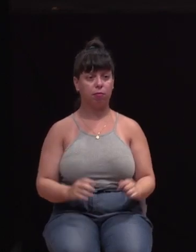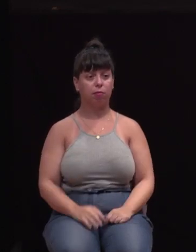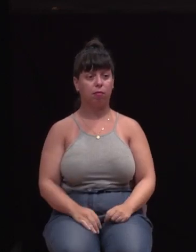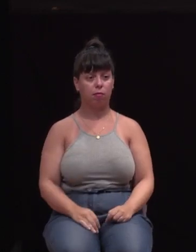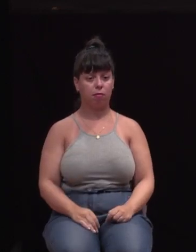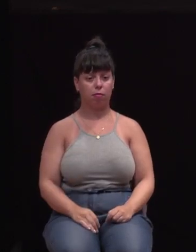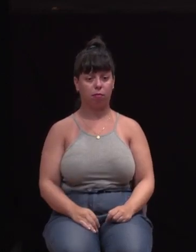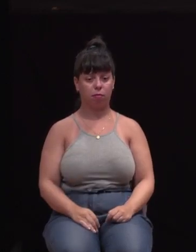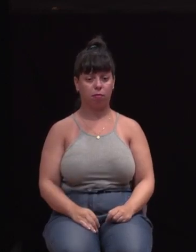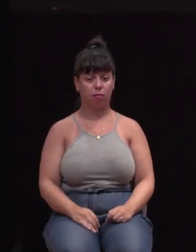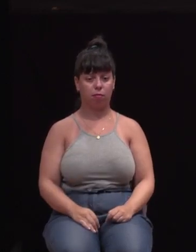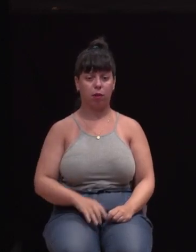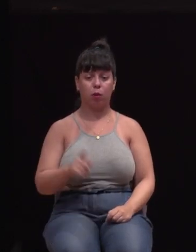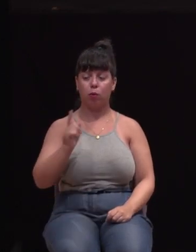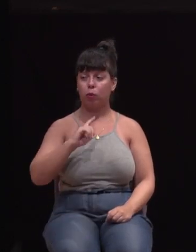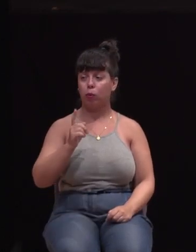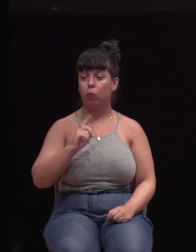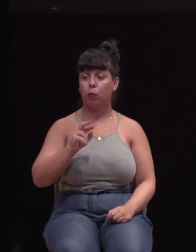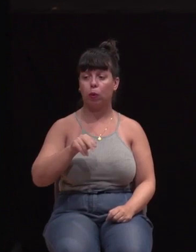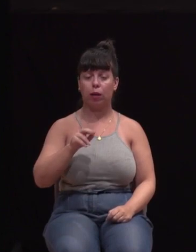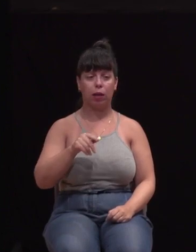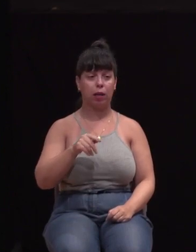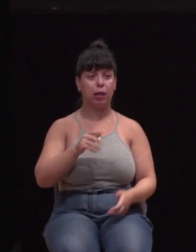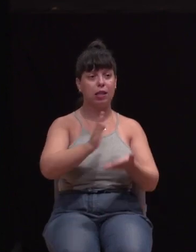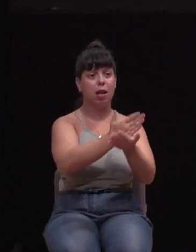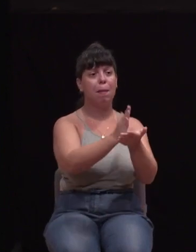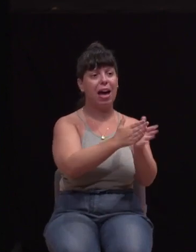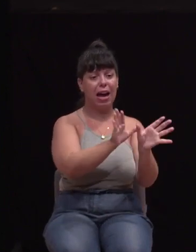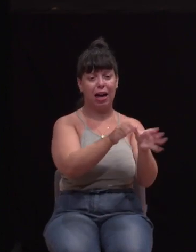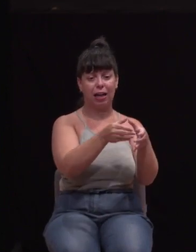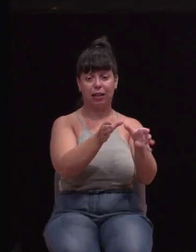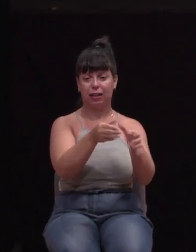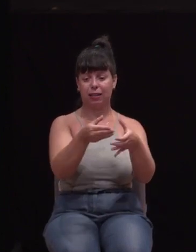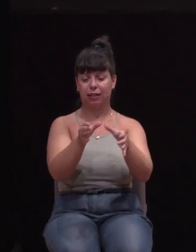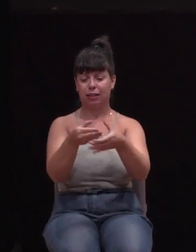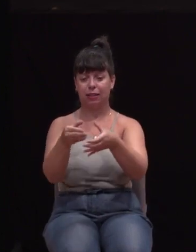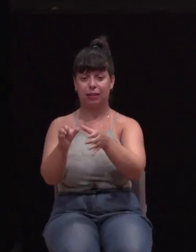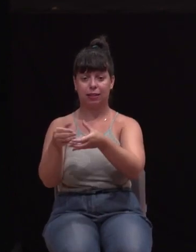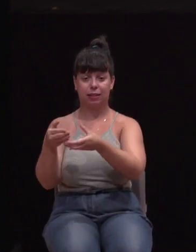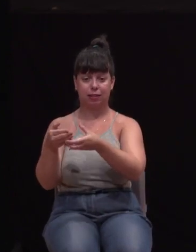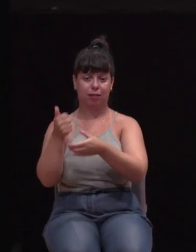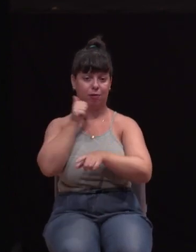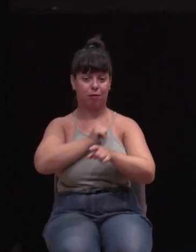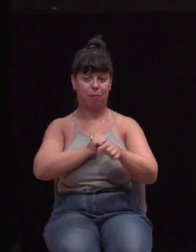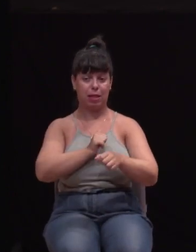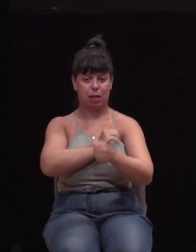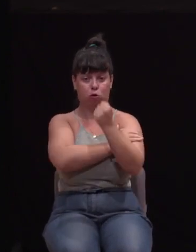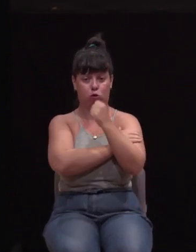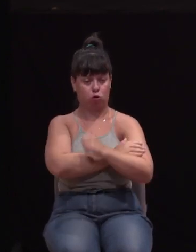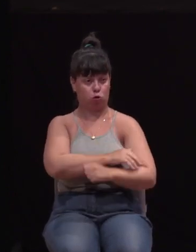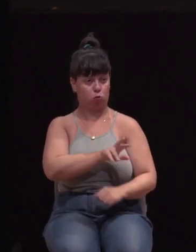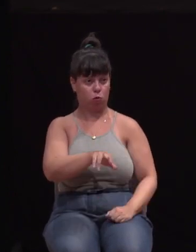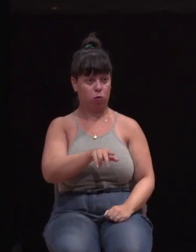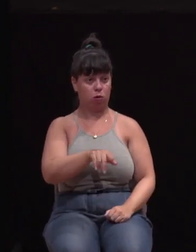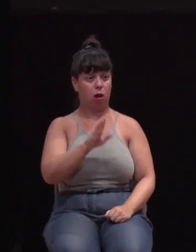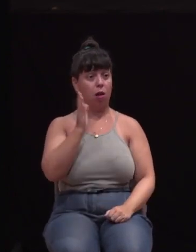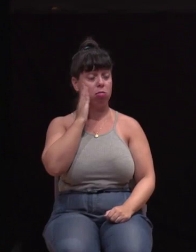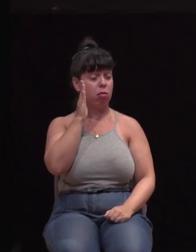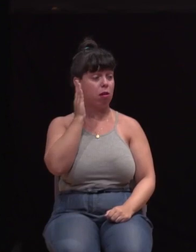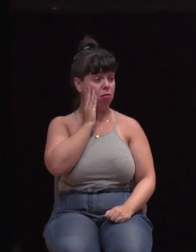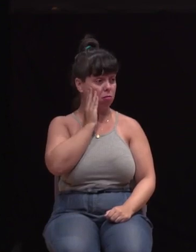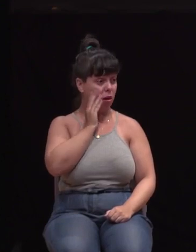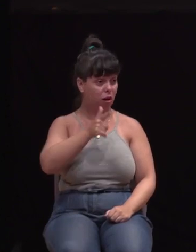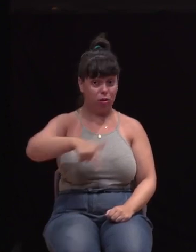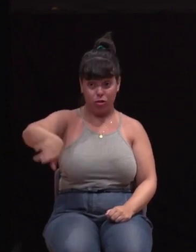não se trata, penso eu, de compartimentalização, de segregação dentro do feminismo. Se trata de enxergar que não somos